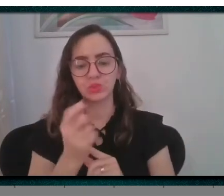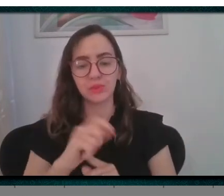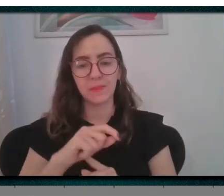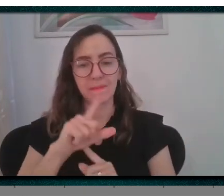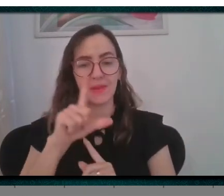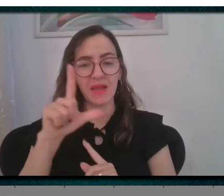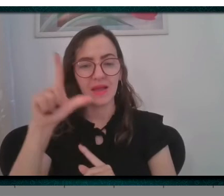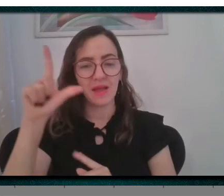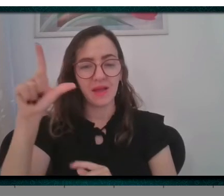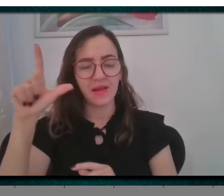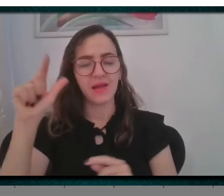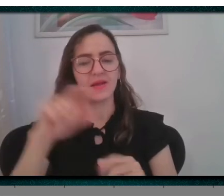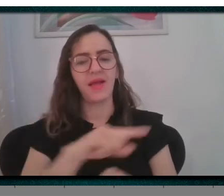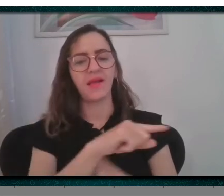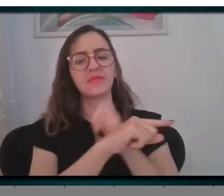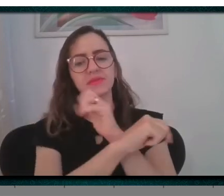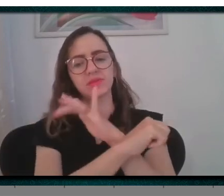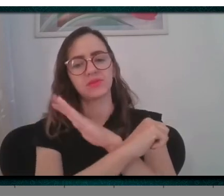substância. Ponto.